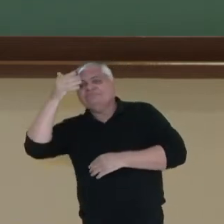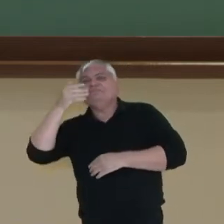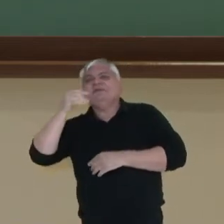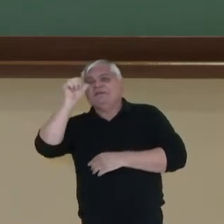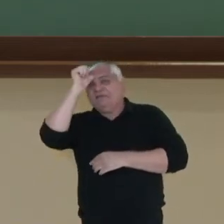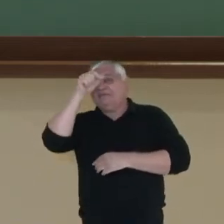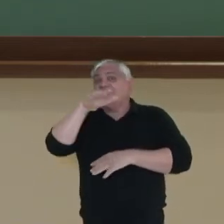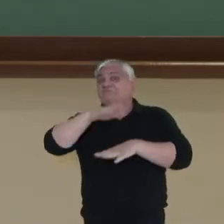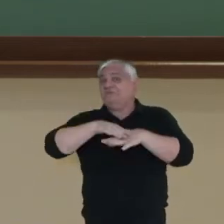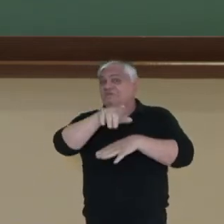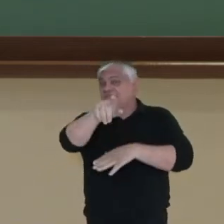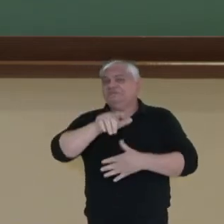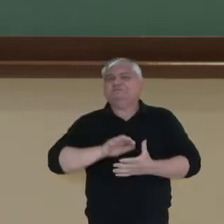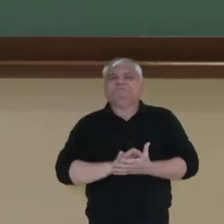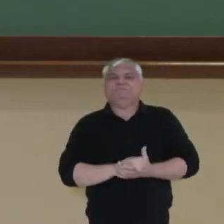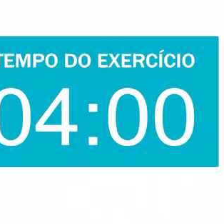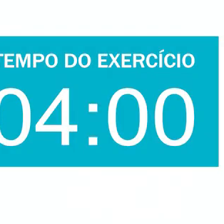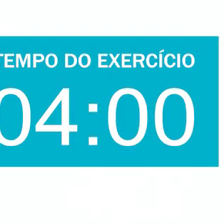Caxemira? Agora é com vocês.